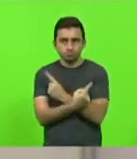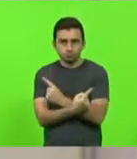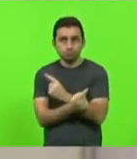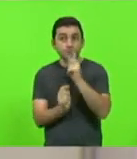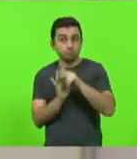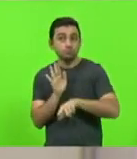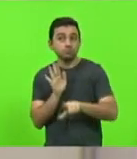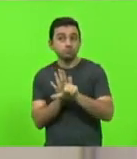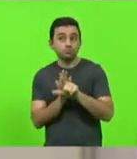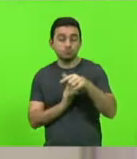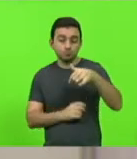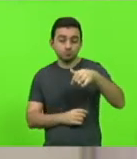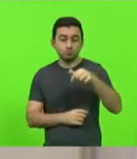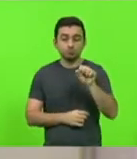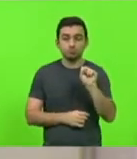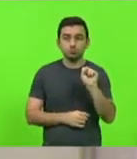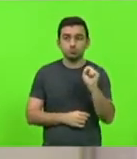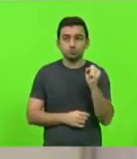projeto de lei